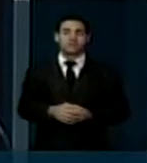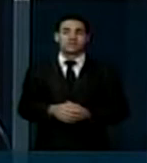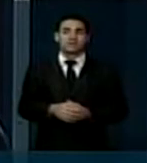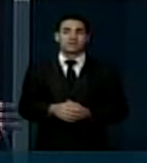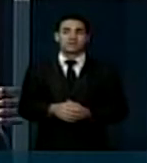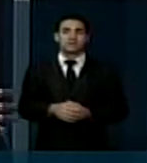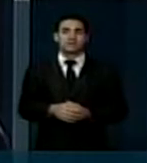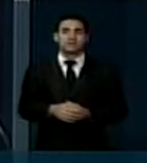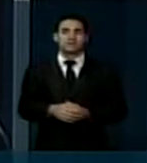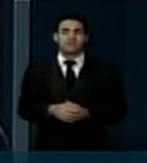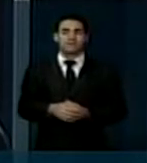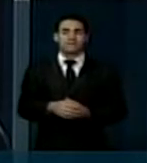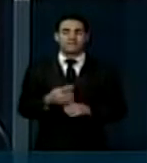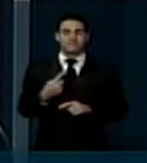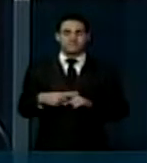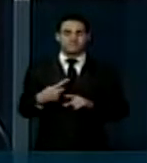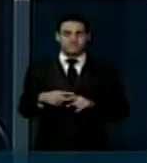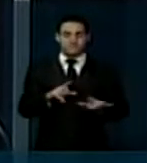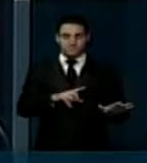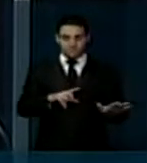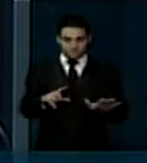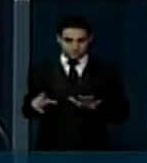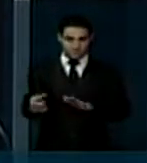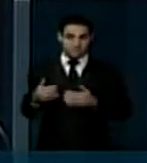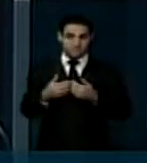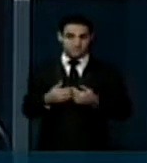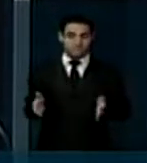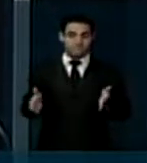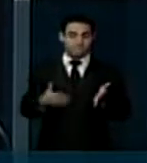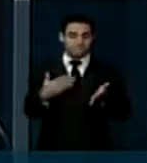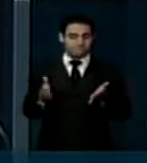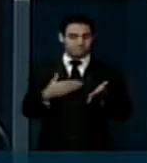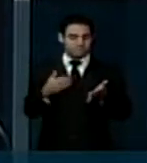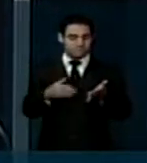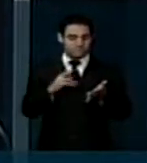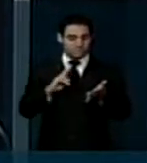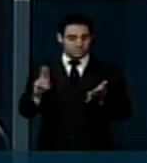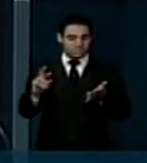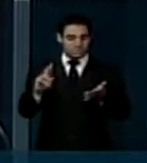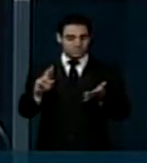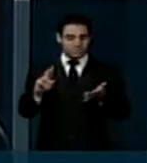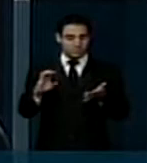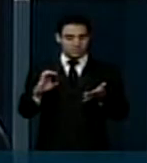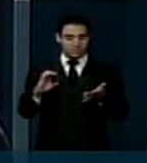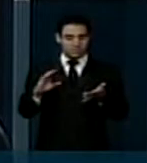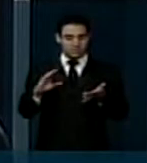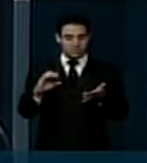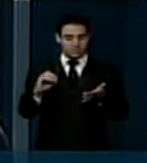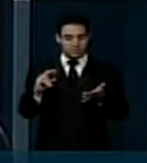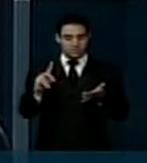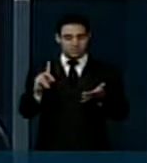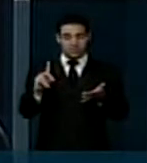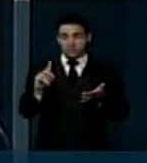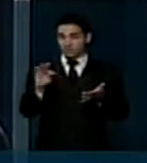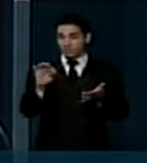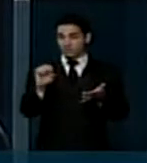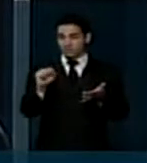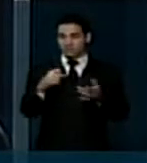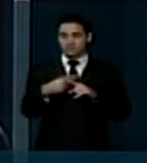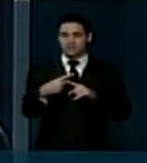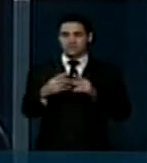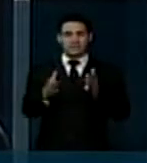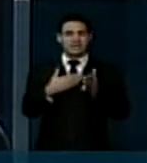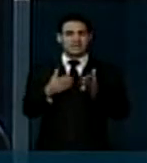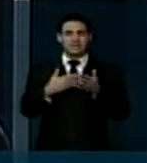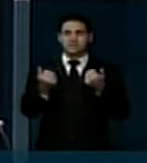porque, semana passada, lançou um livro, Recortes, e esse livro trata um pouco da